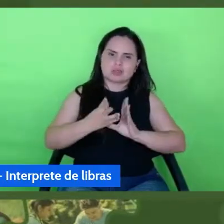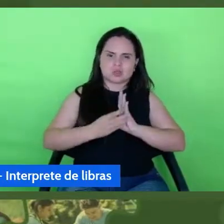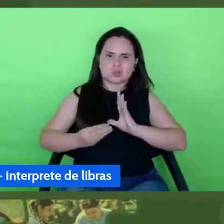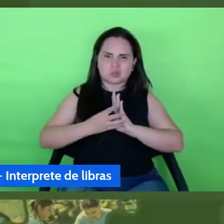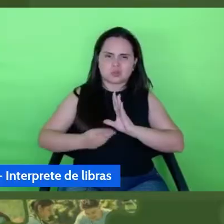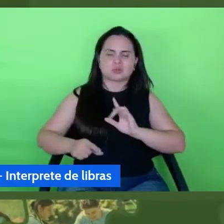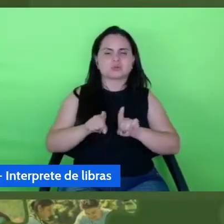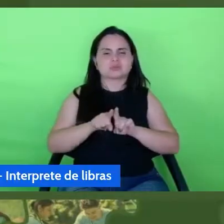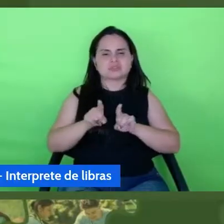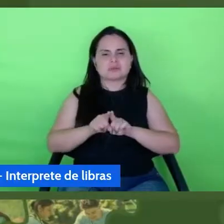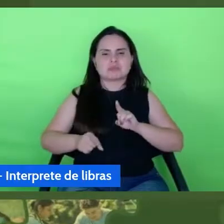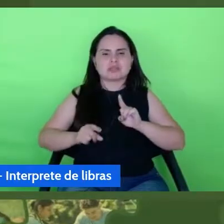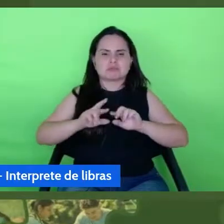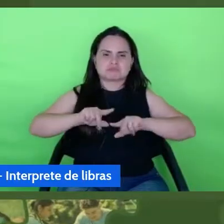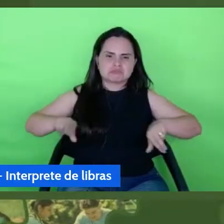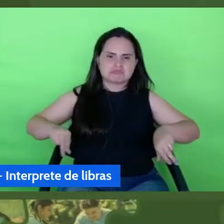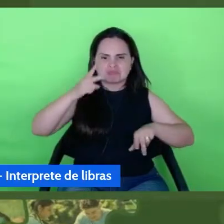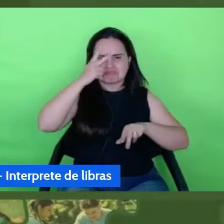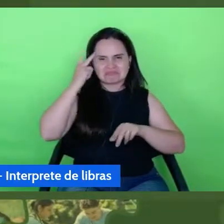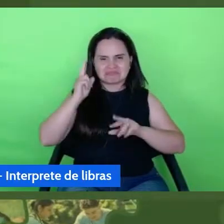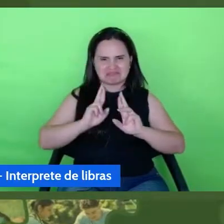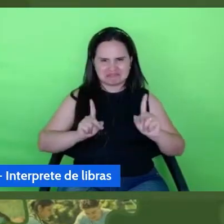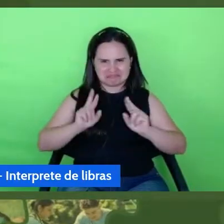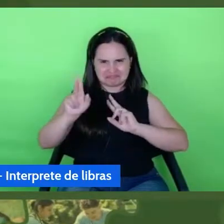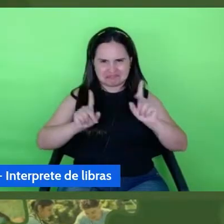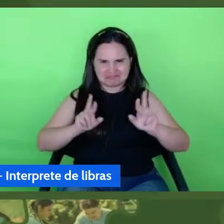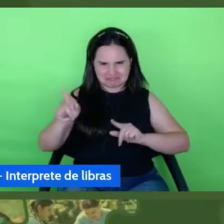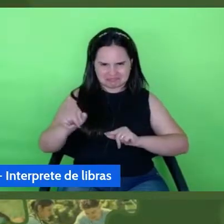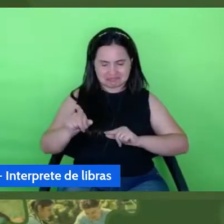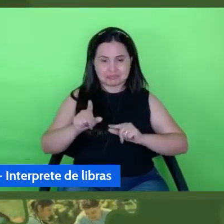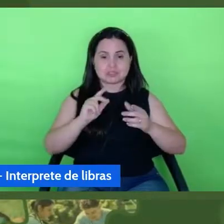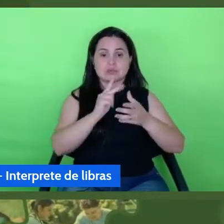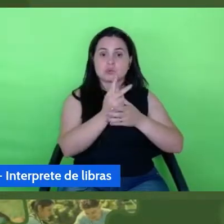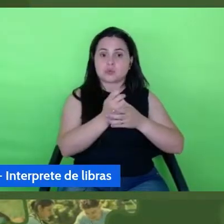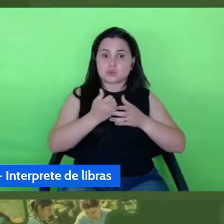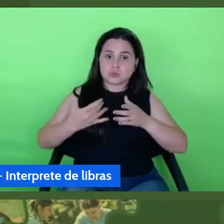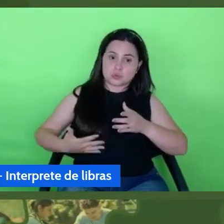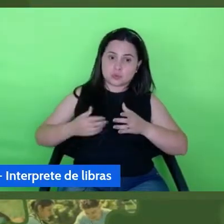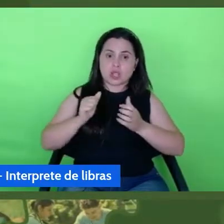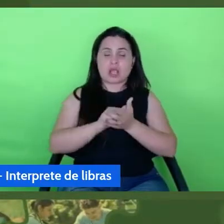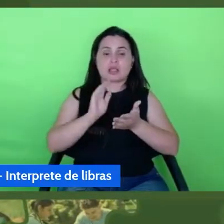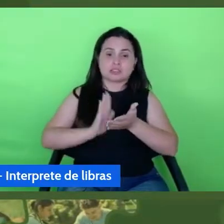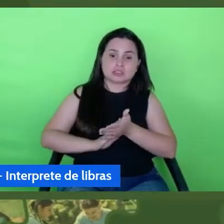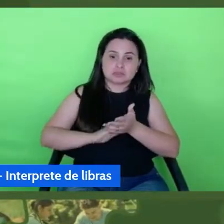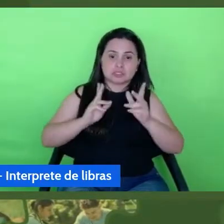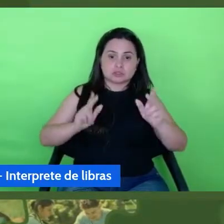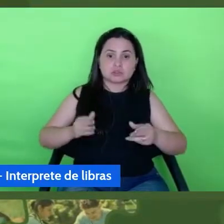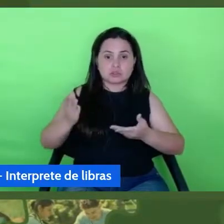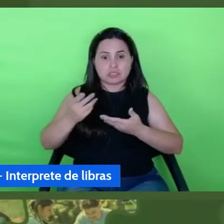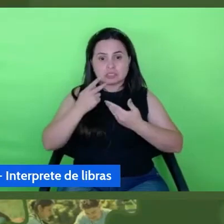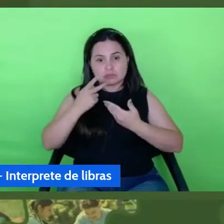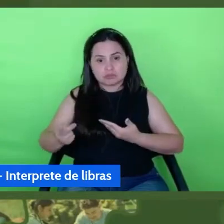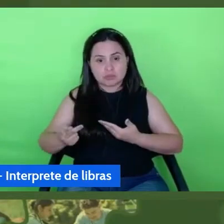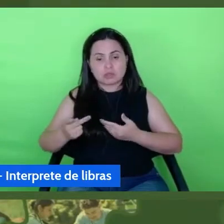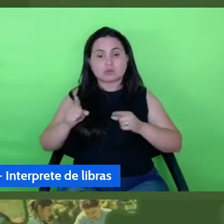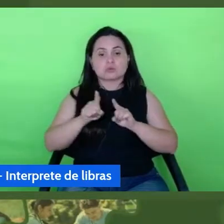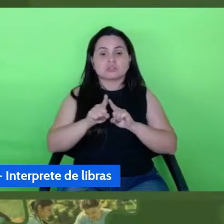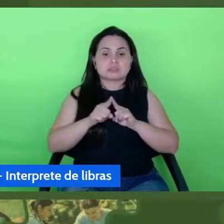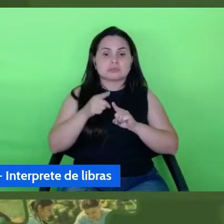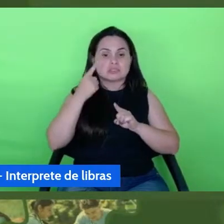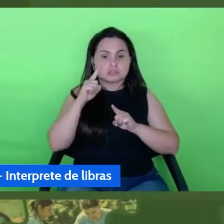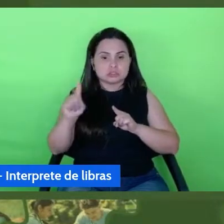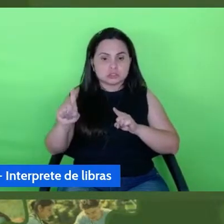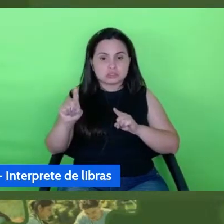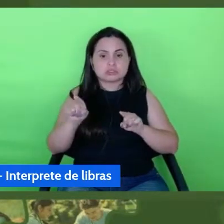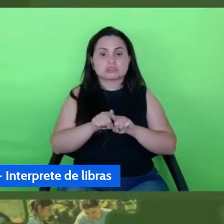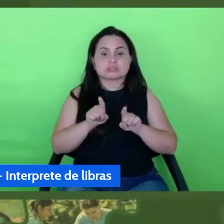conhecimentos diferentes com pessoas diferentes. Então, Hackathon, atividades, como o Oswaldo colocou, que são de pedagogias ativas, em